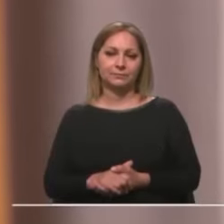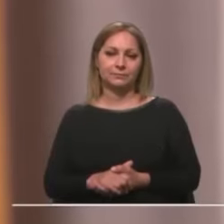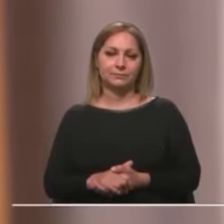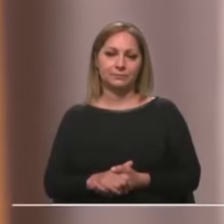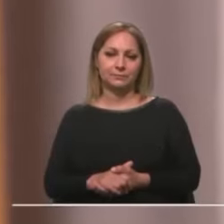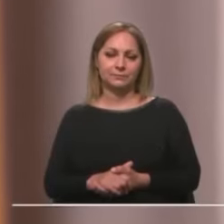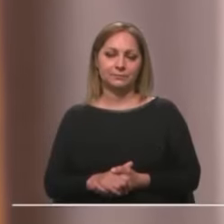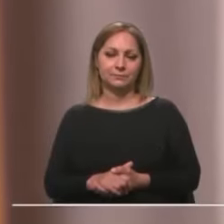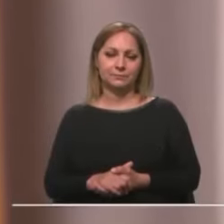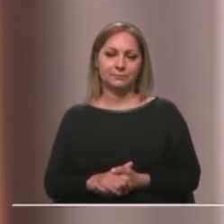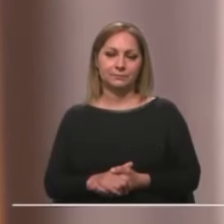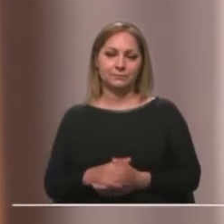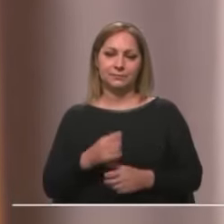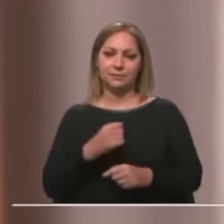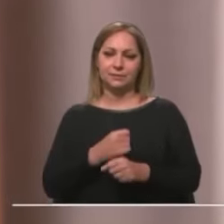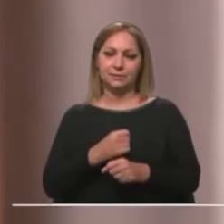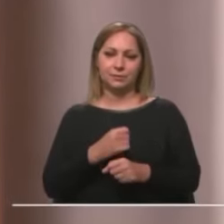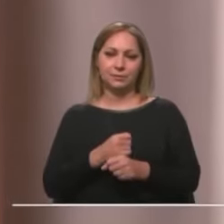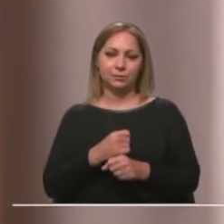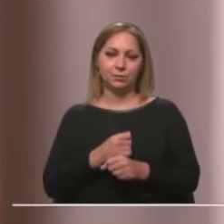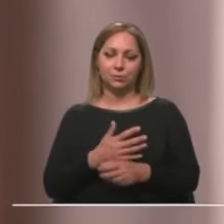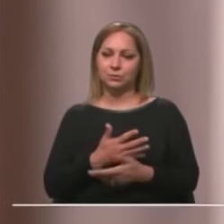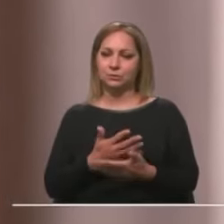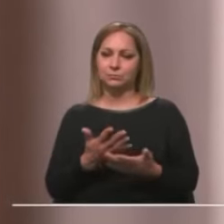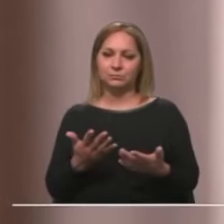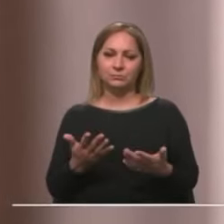trabalhadores estavam à espera uma bebé